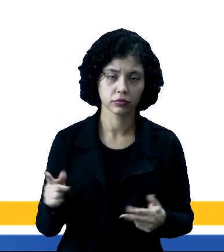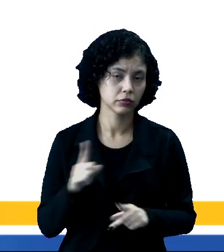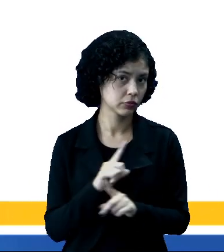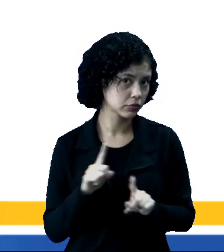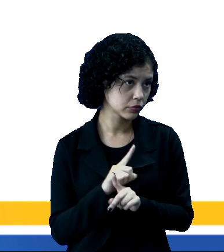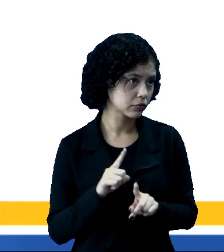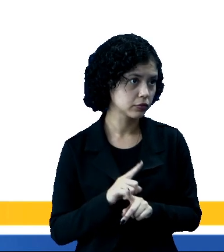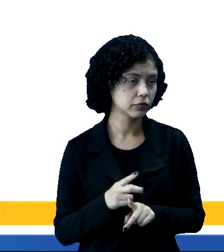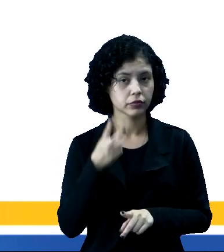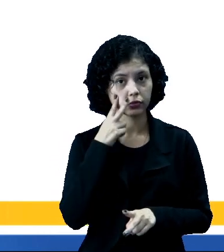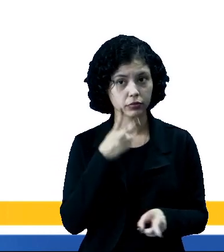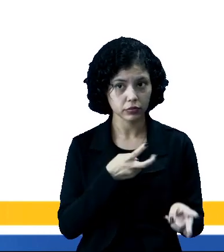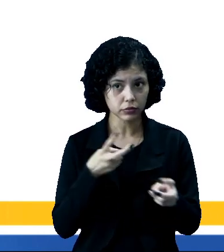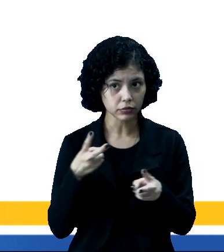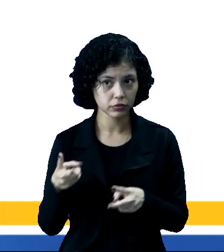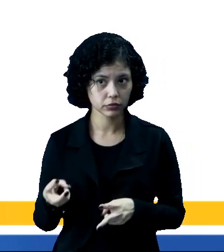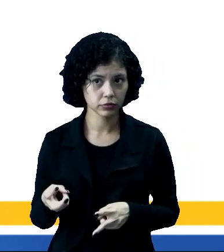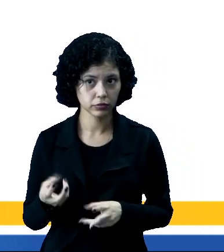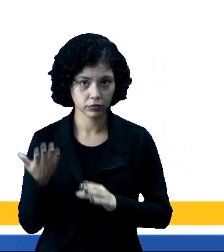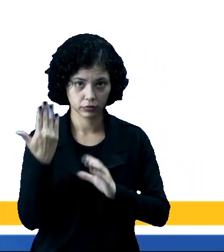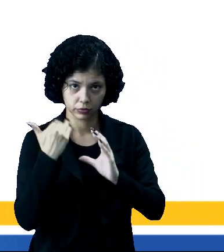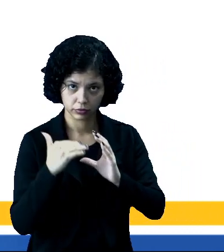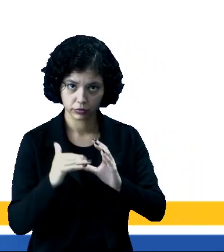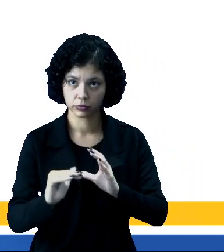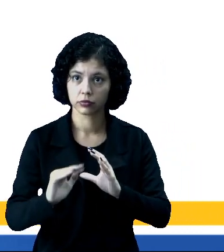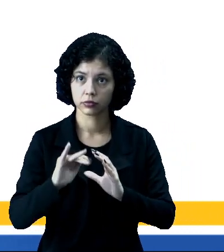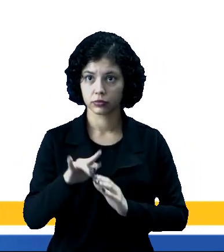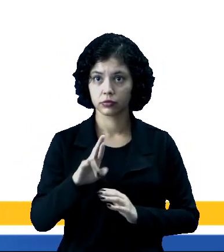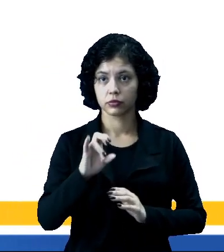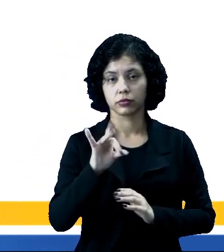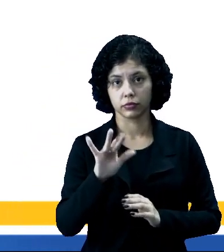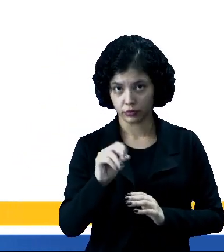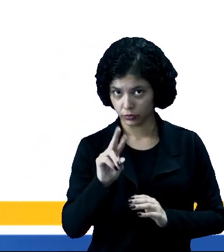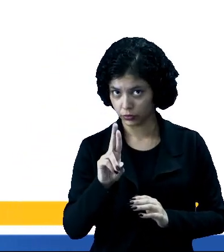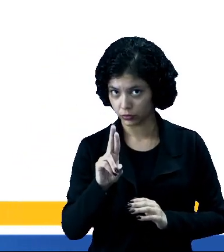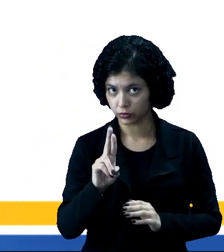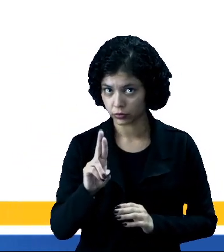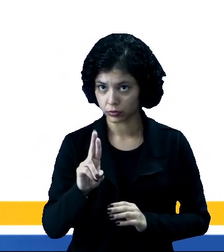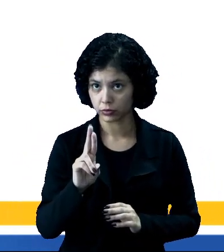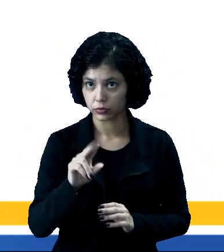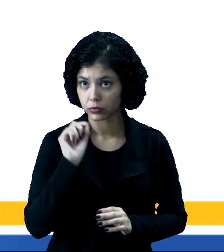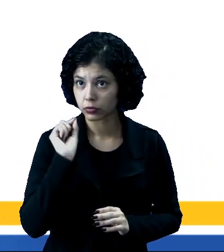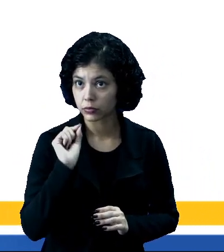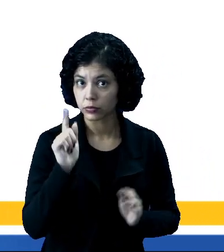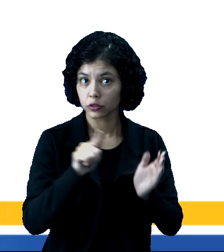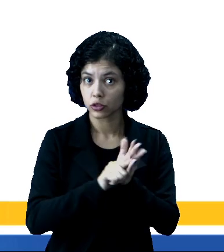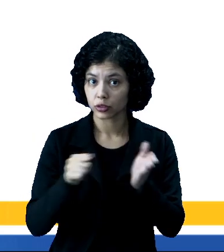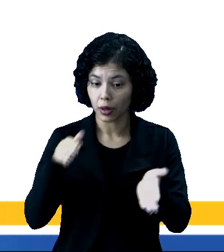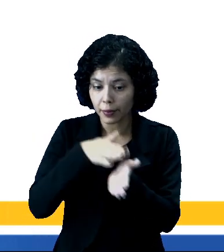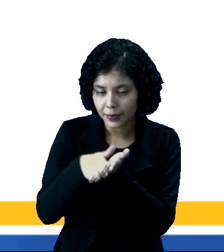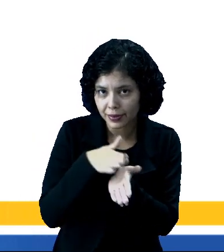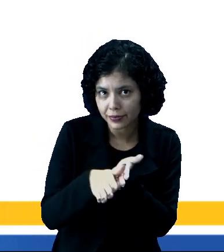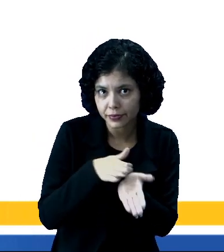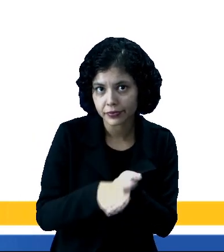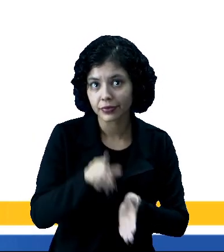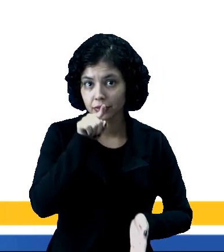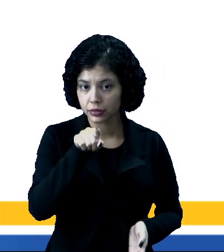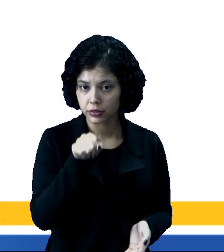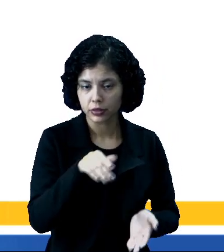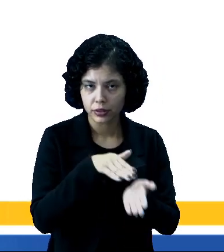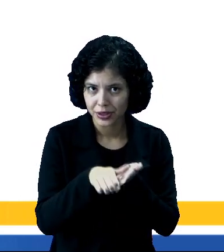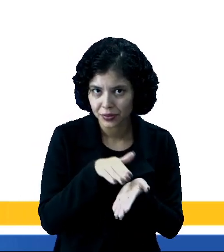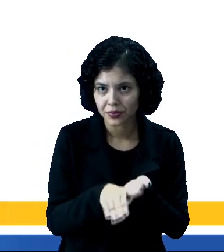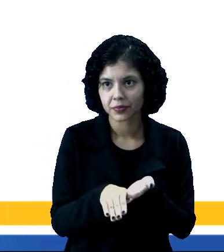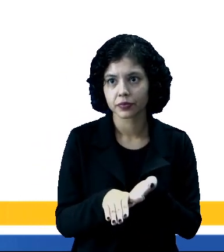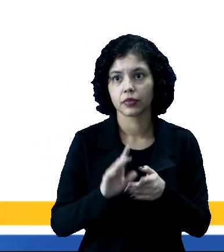Não. Observe, emissor, nesse caso o periódico, né, é o jornal impresso, ele que é o